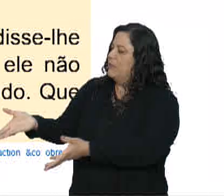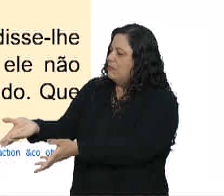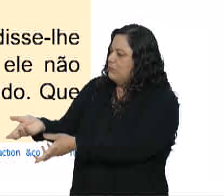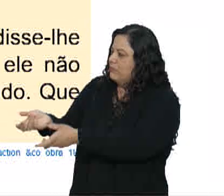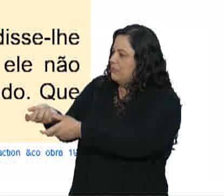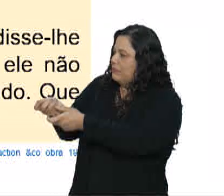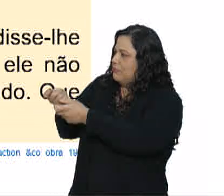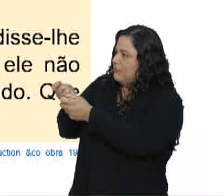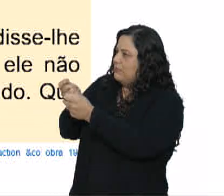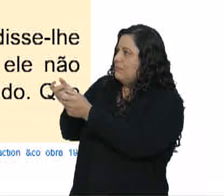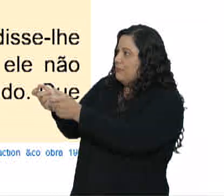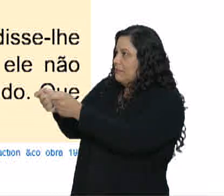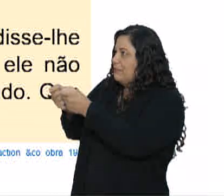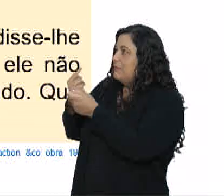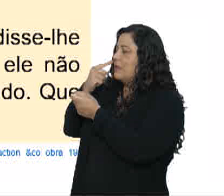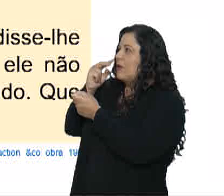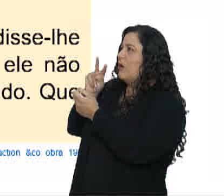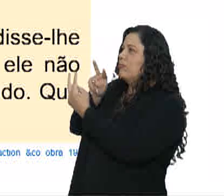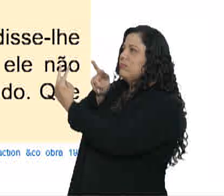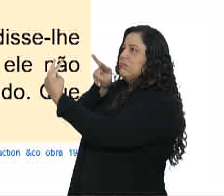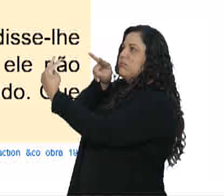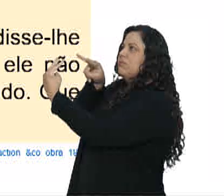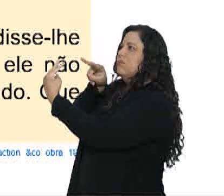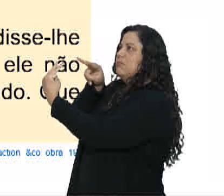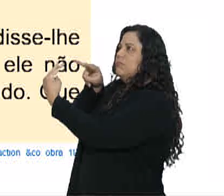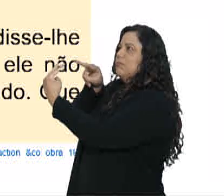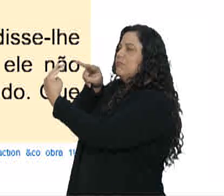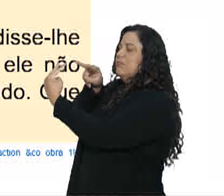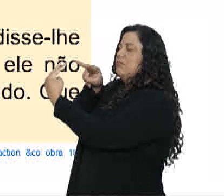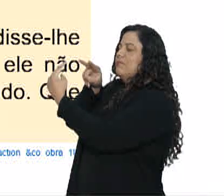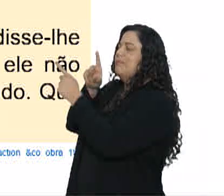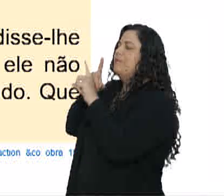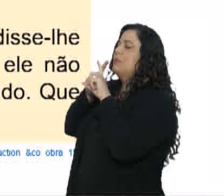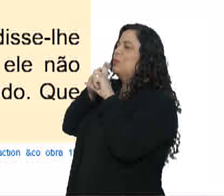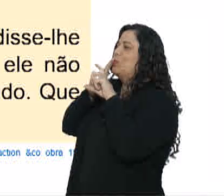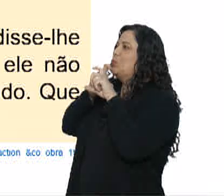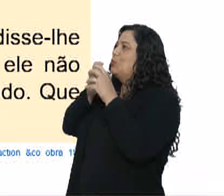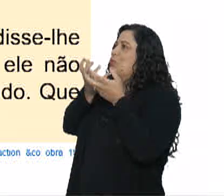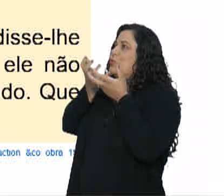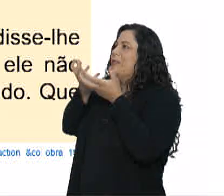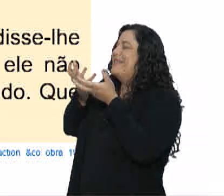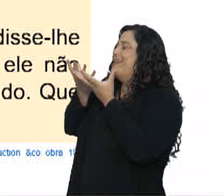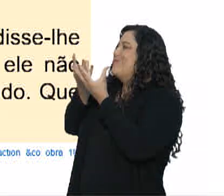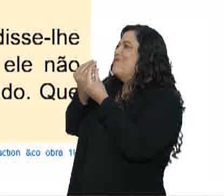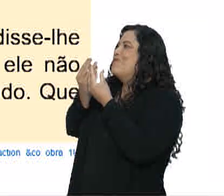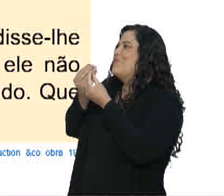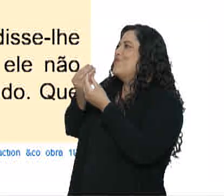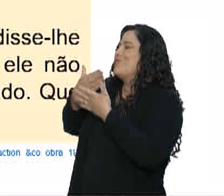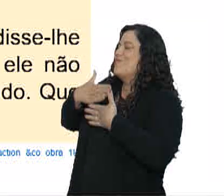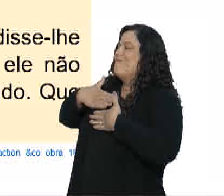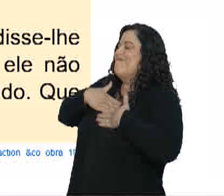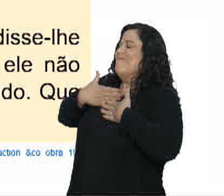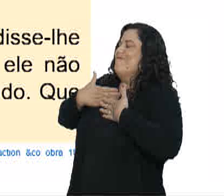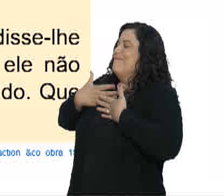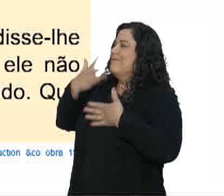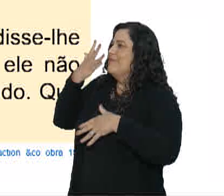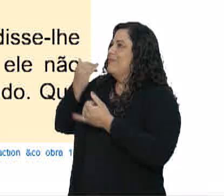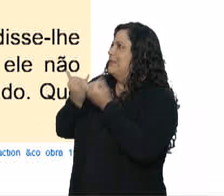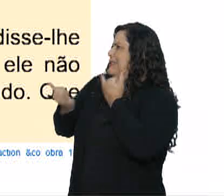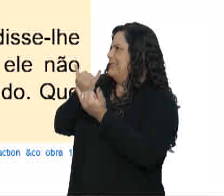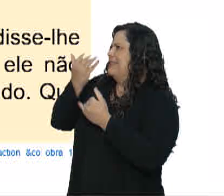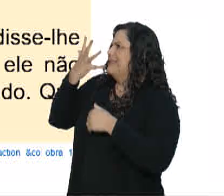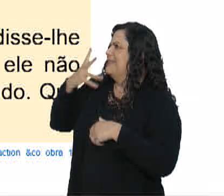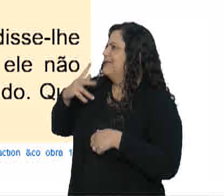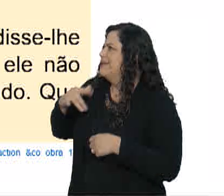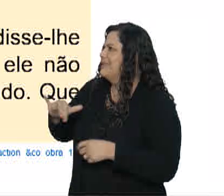para ela sério e fixo. Jurou que ele queria muito, que os seus sustos pareciam de criança. Em